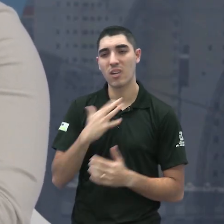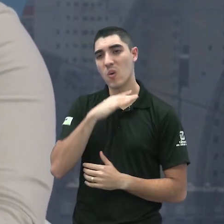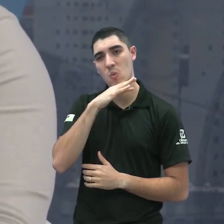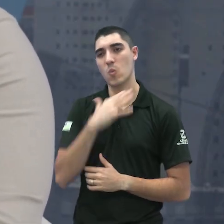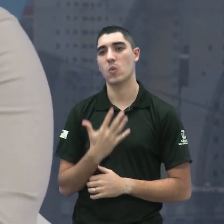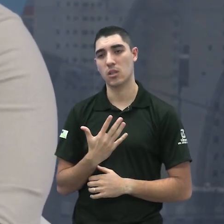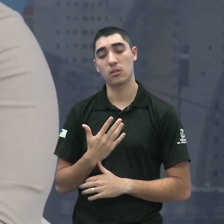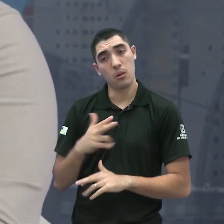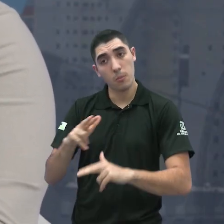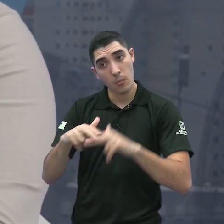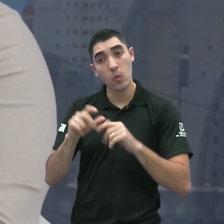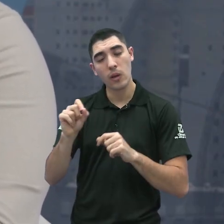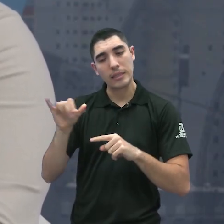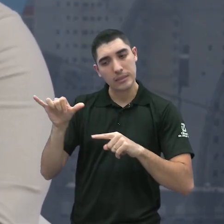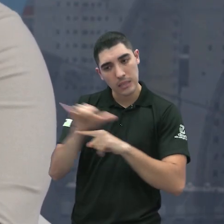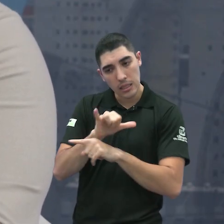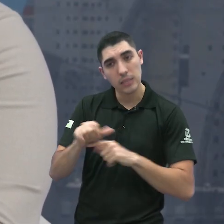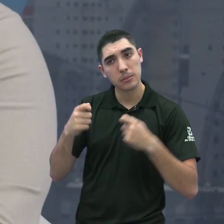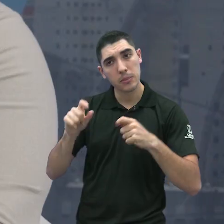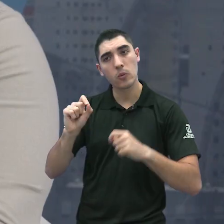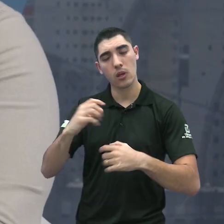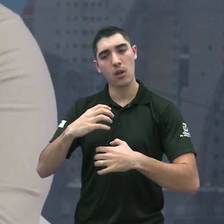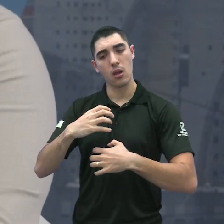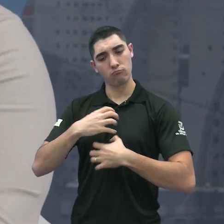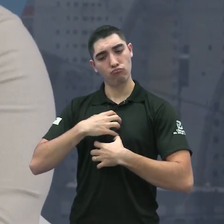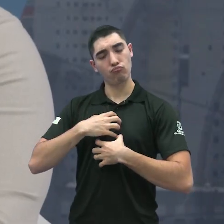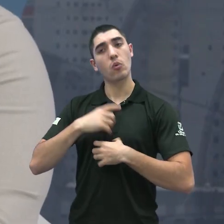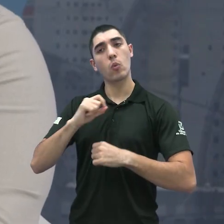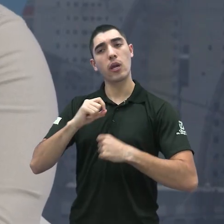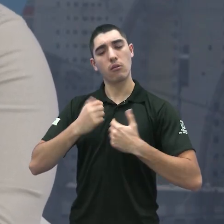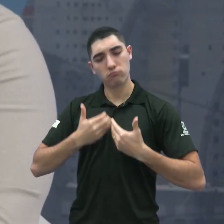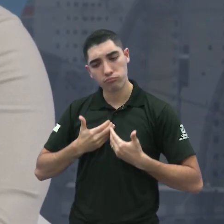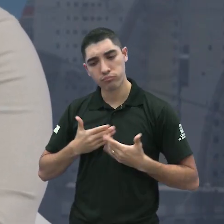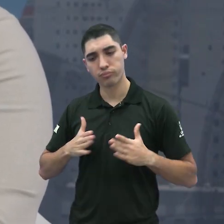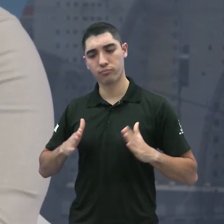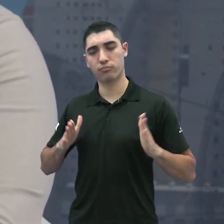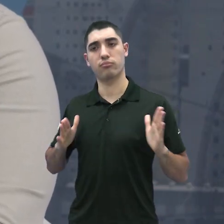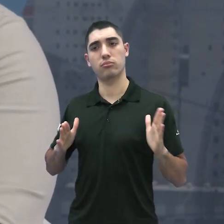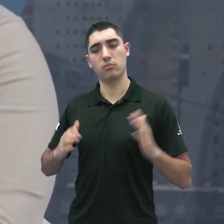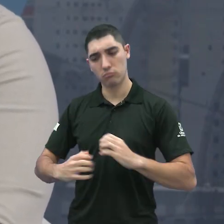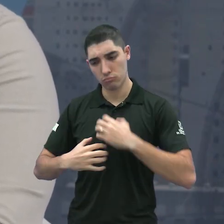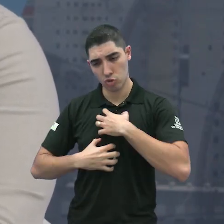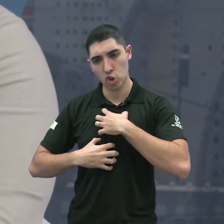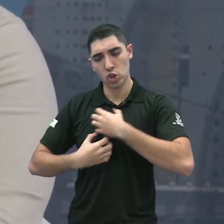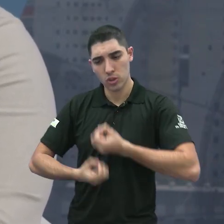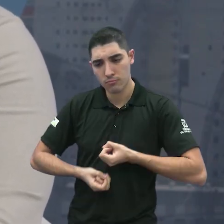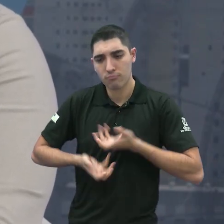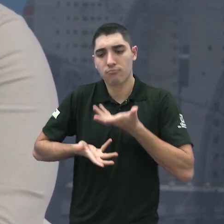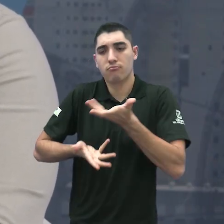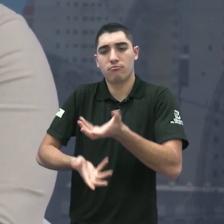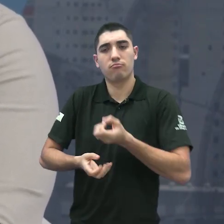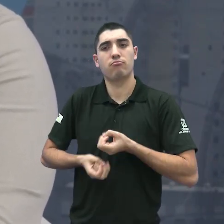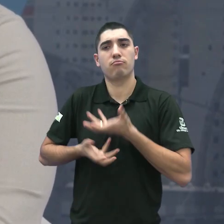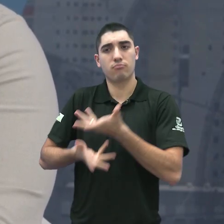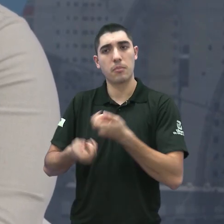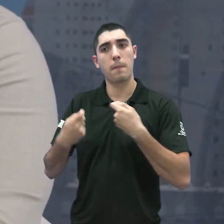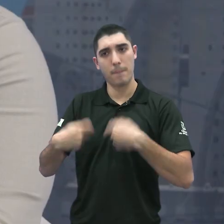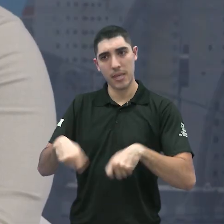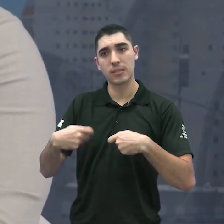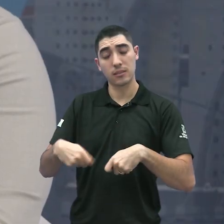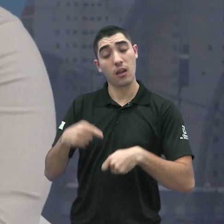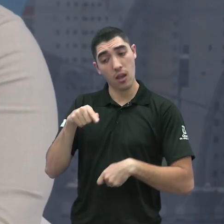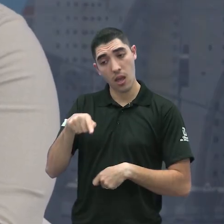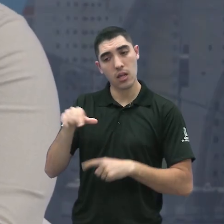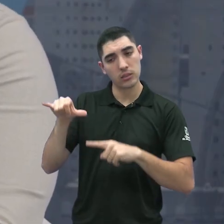bem para ninguém, né? Então, eu acho que o caminho é ter a coragem de abrir-se, né? Ter a coragem de falar sobre aquilo que está dentro